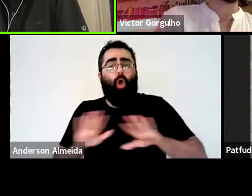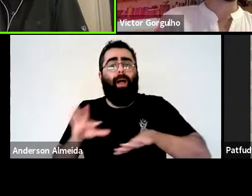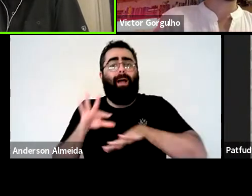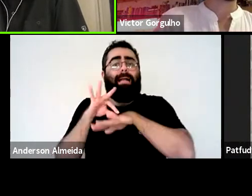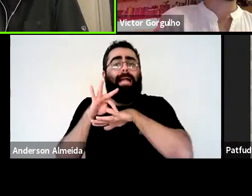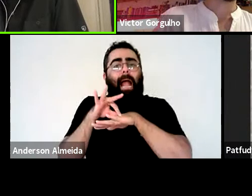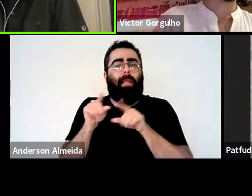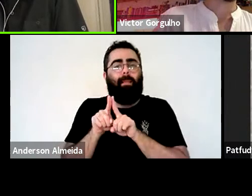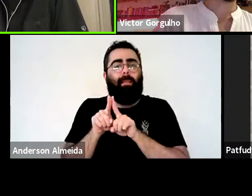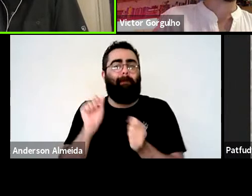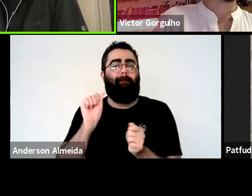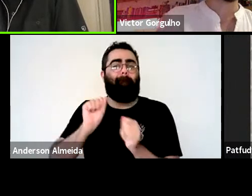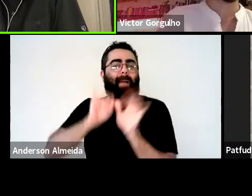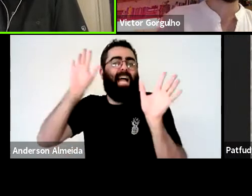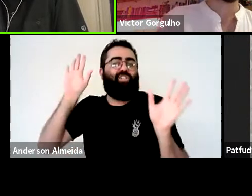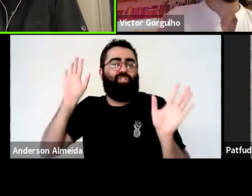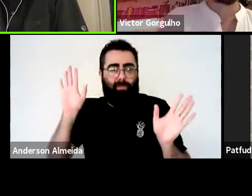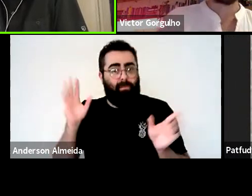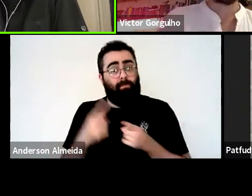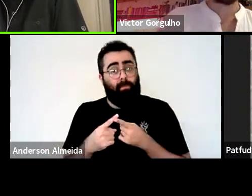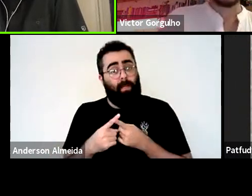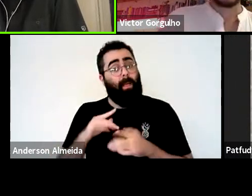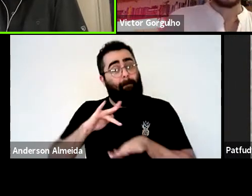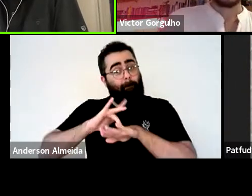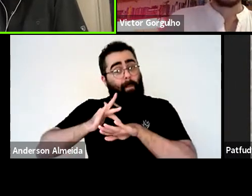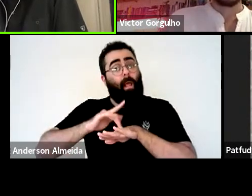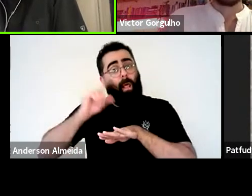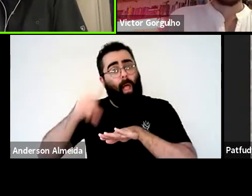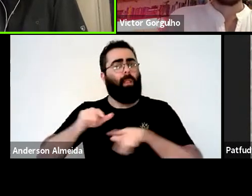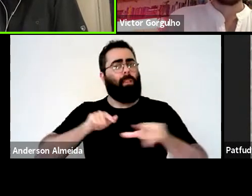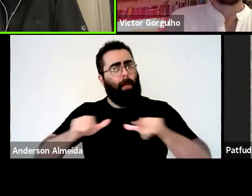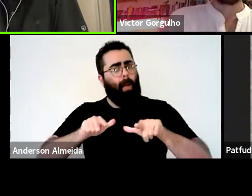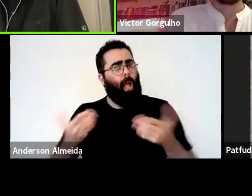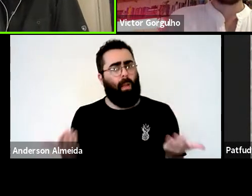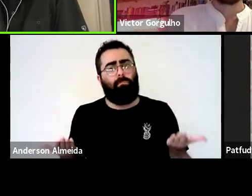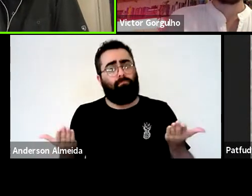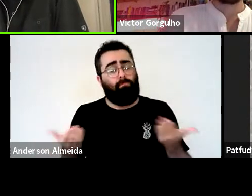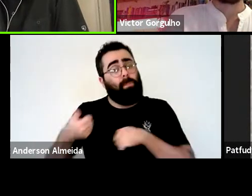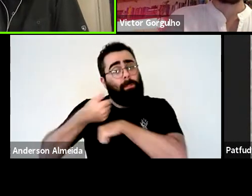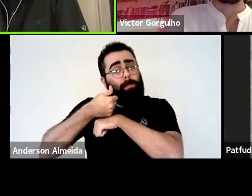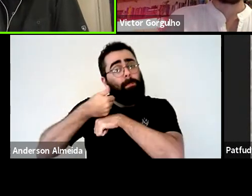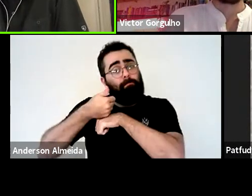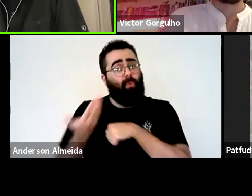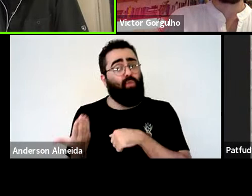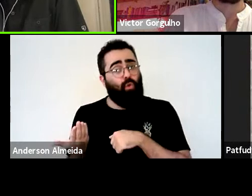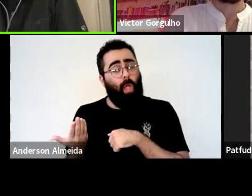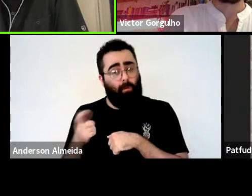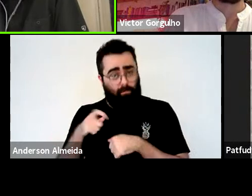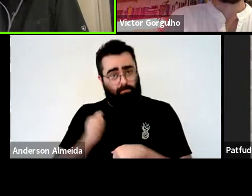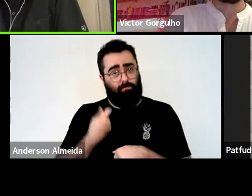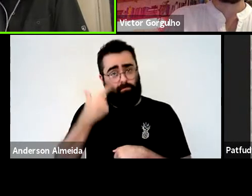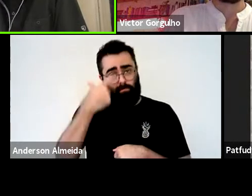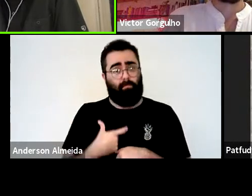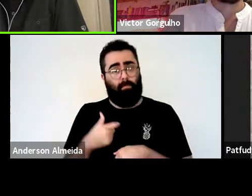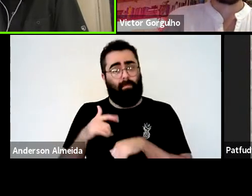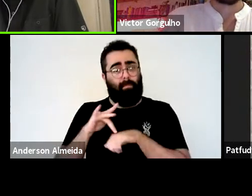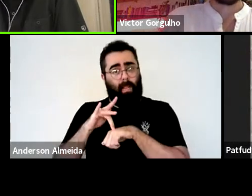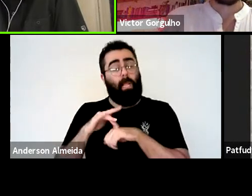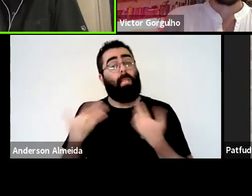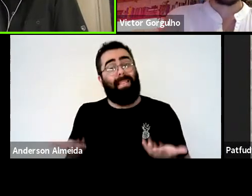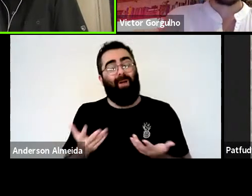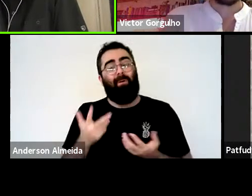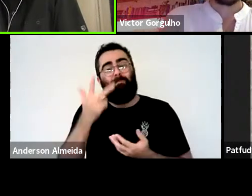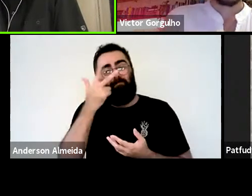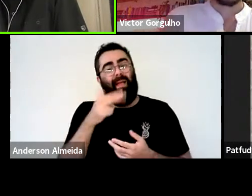mesmo tempo ele é representação e trabalho, o trabalhador, trabalhadora. Então eu acho que ali acontece todas essas